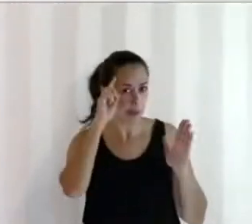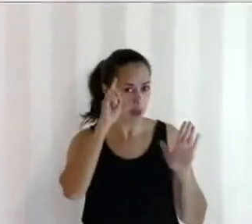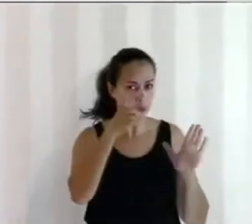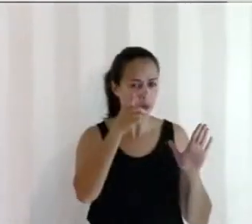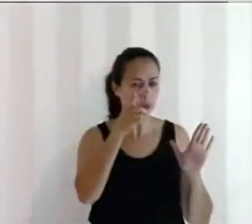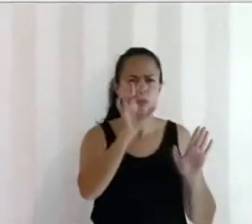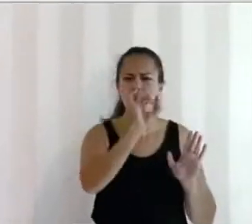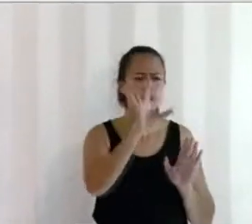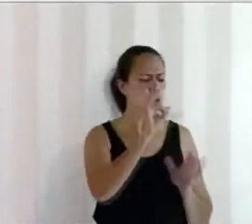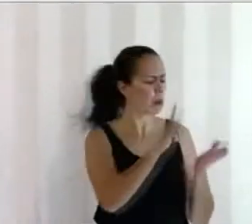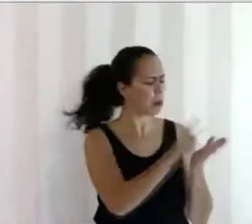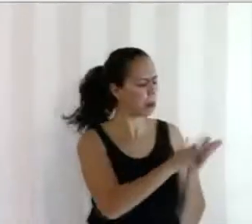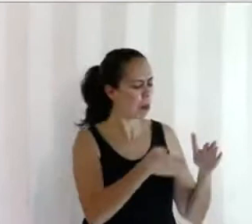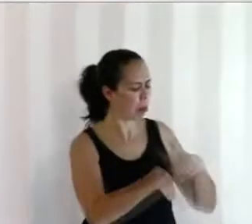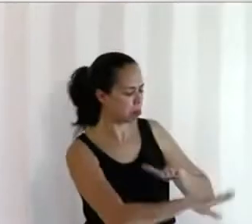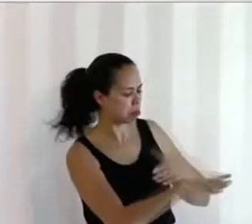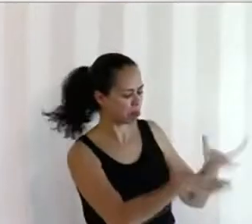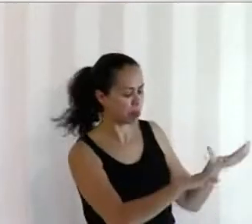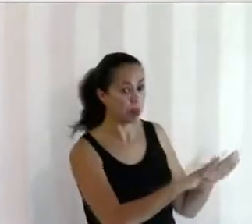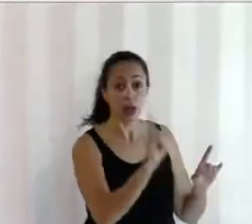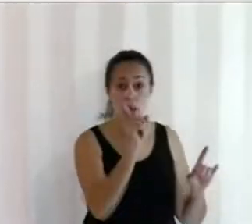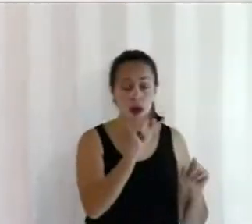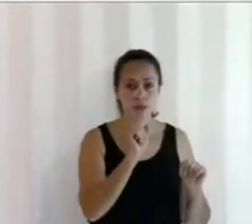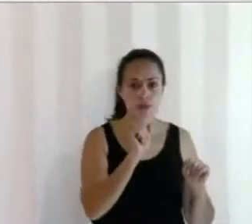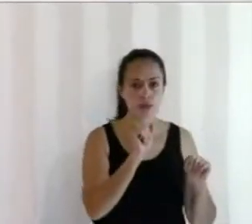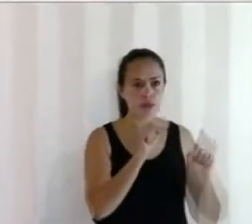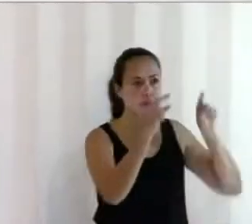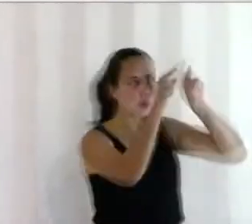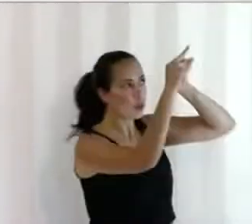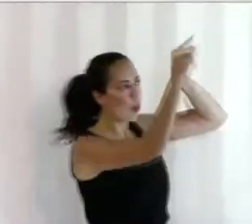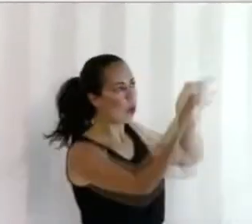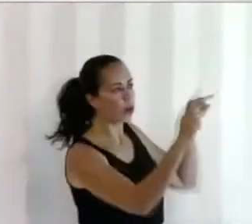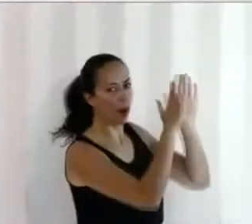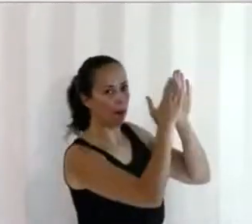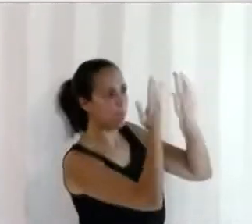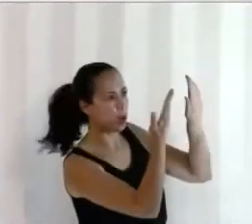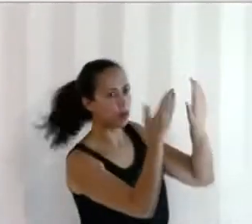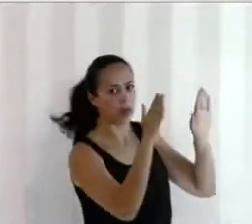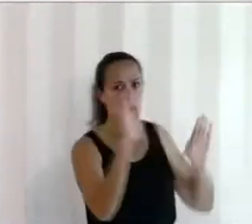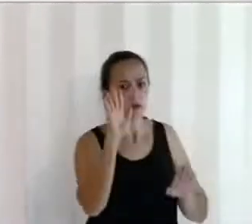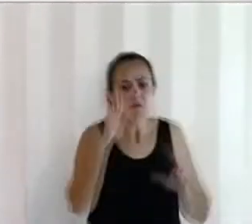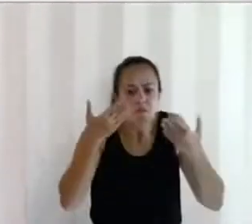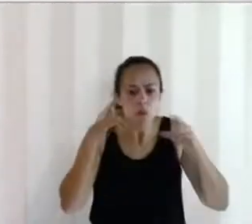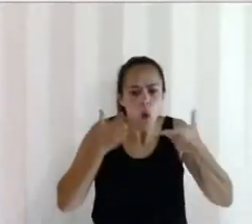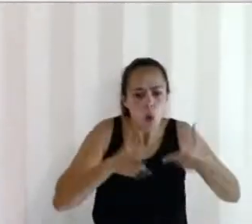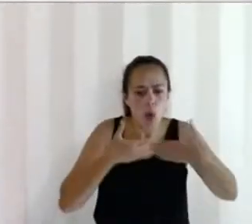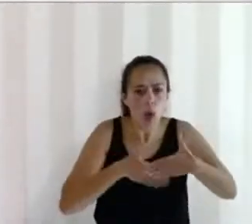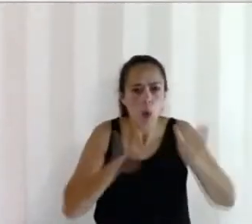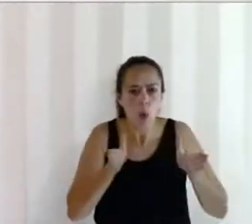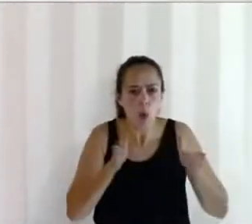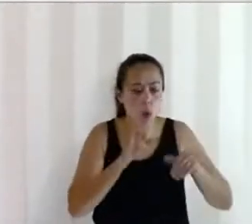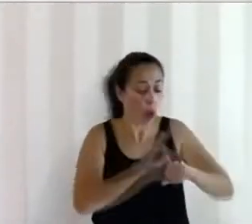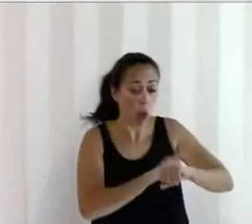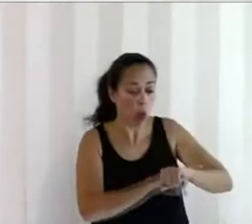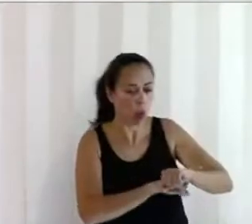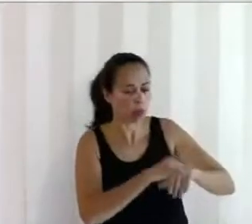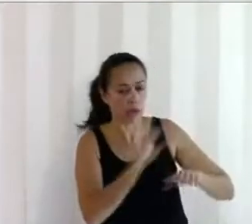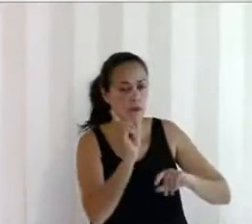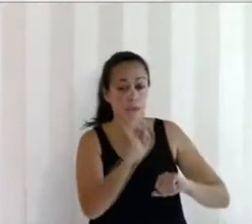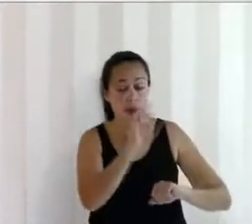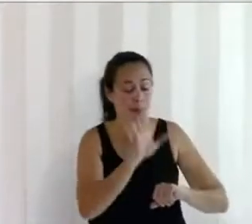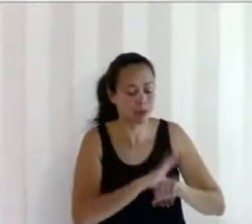talvez, na porta do roupeiro, talvez, as crianças lá naquele lugar